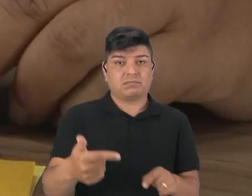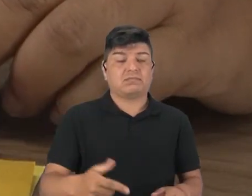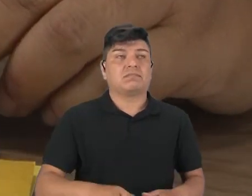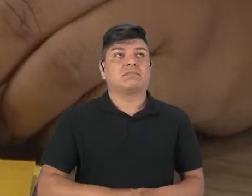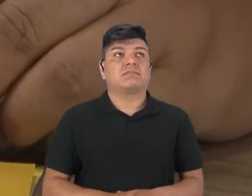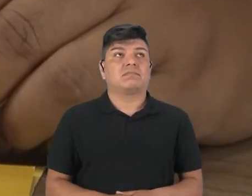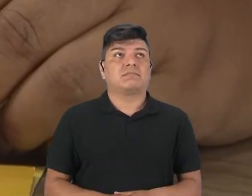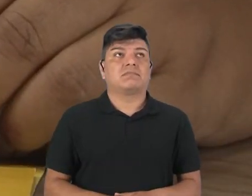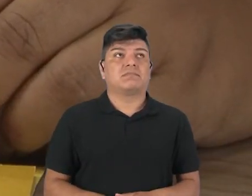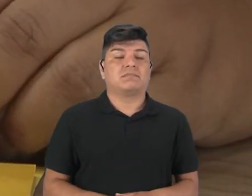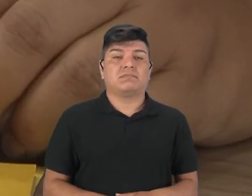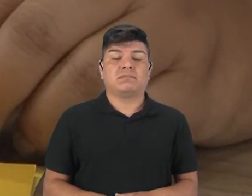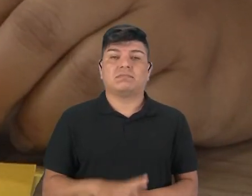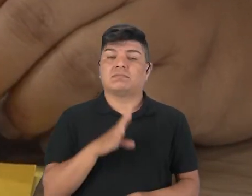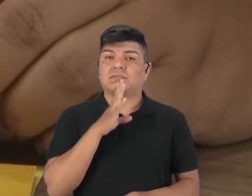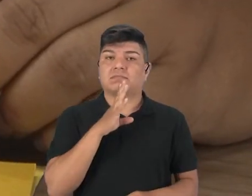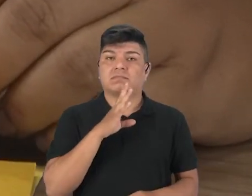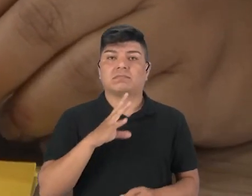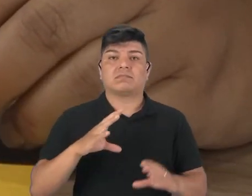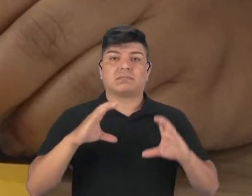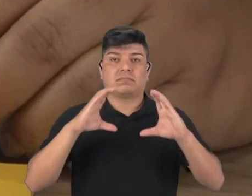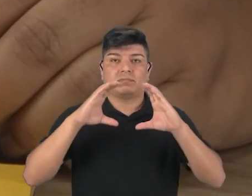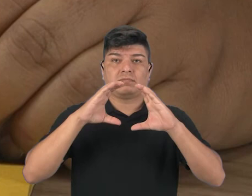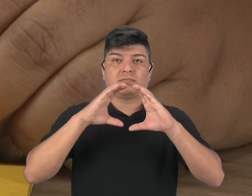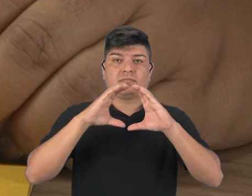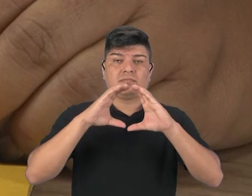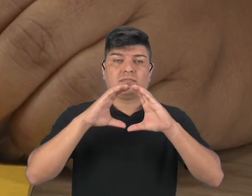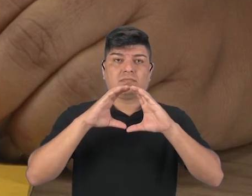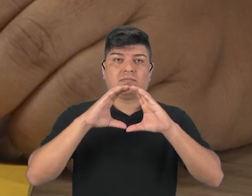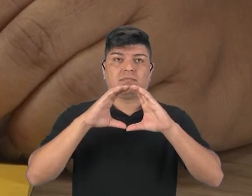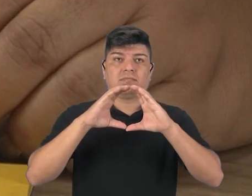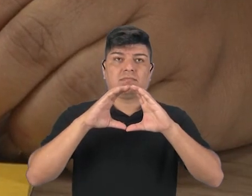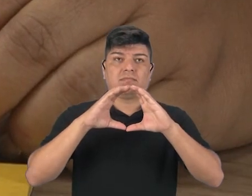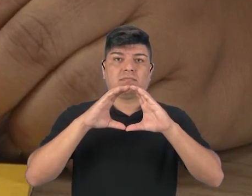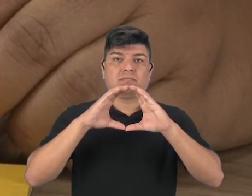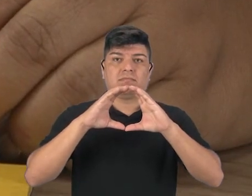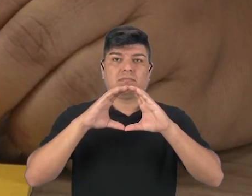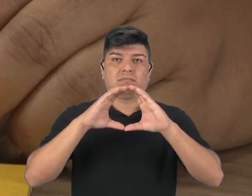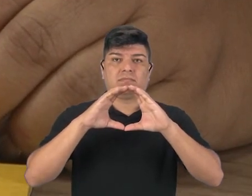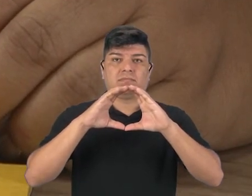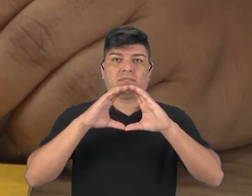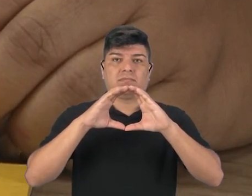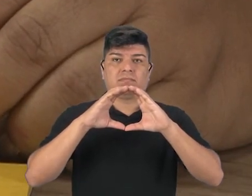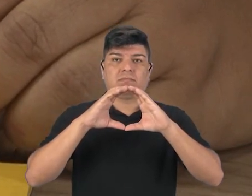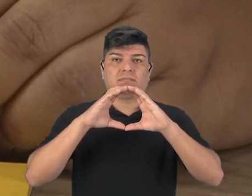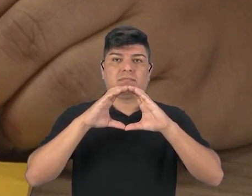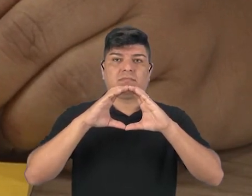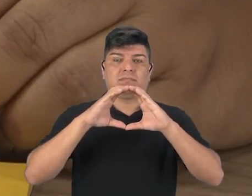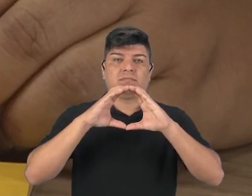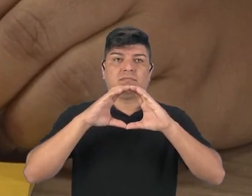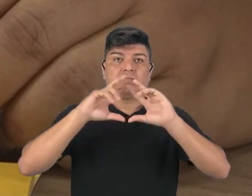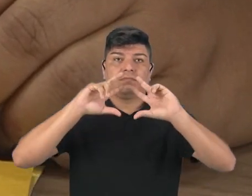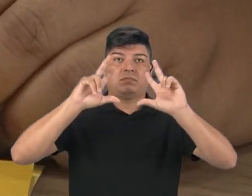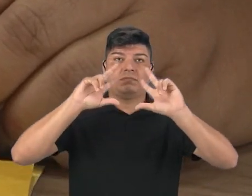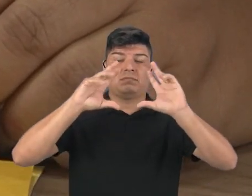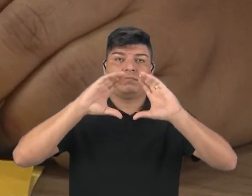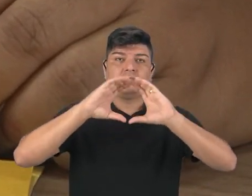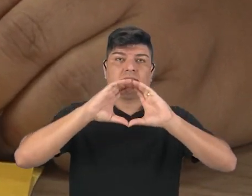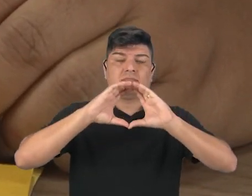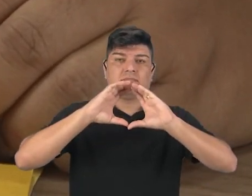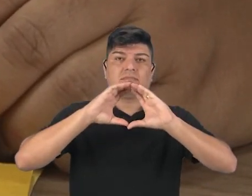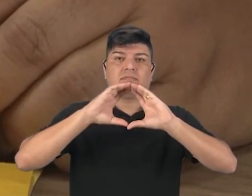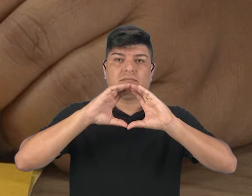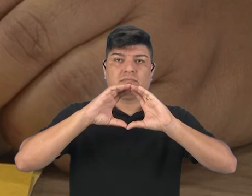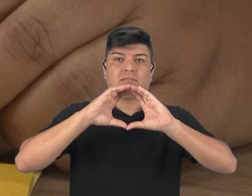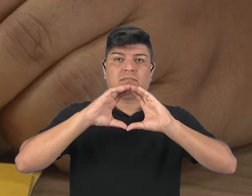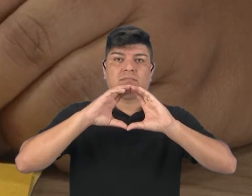próximo? Bastante conhecido, né? Este brinquedo, que é a bola. A bola tem a